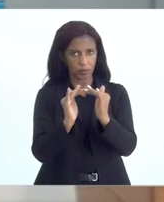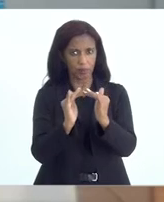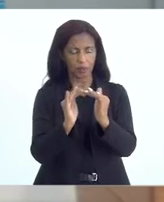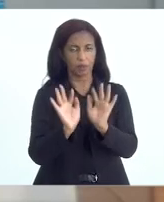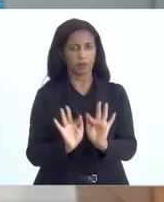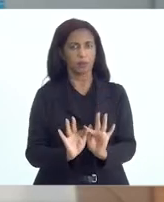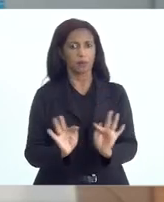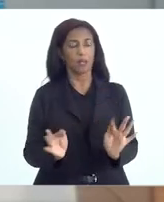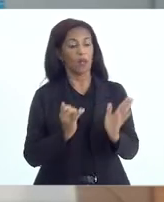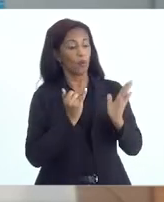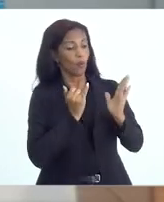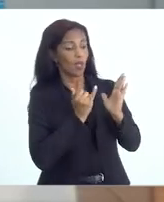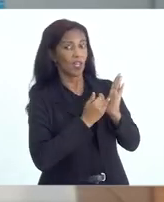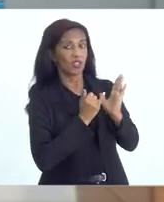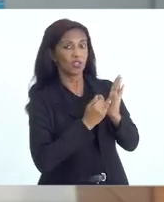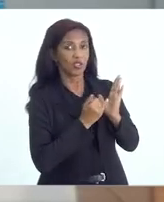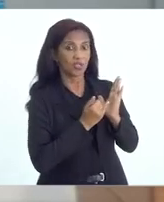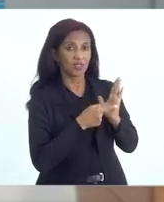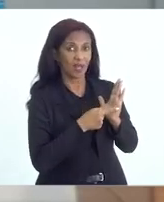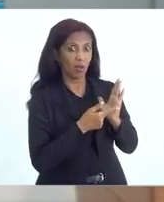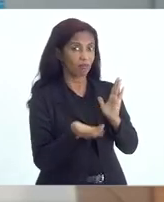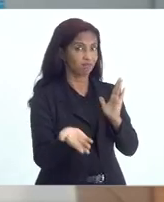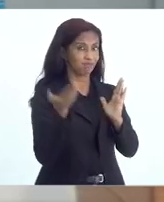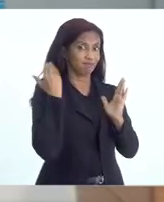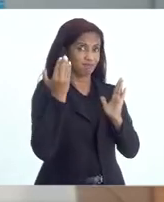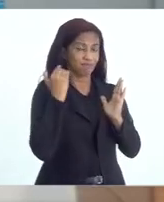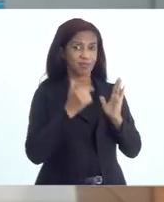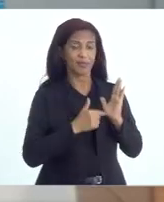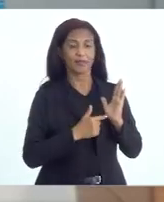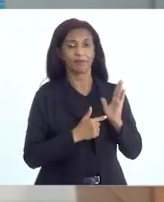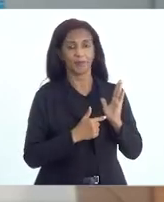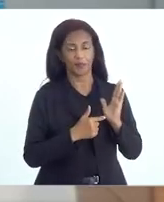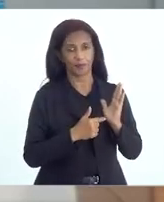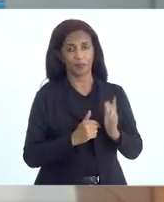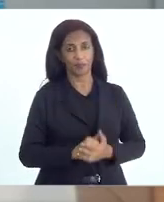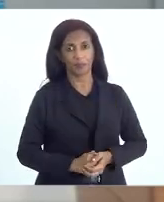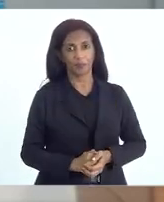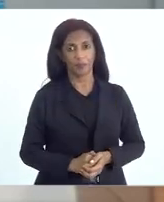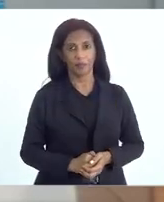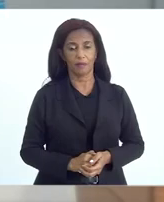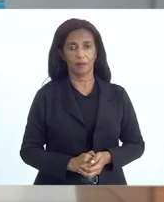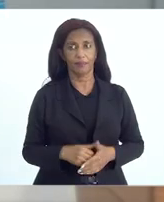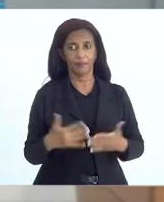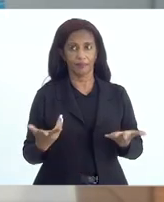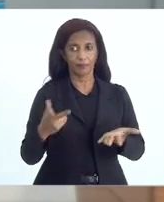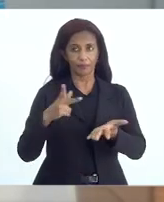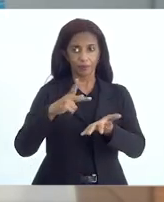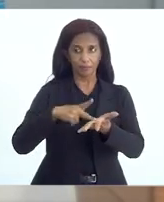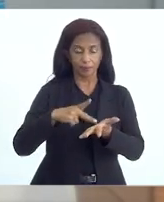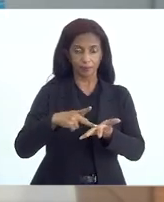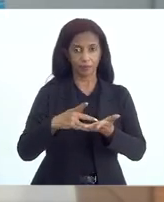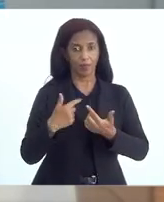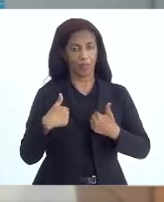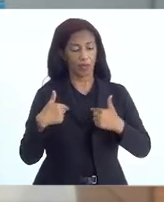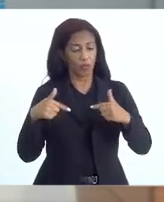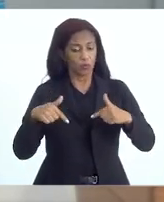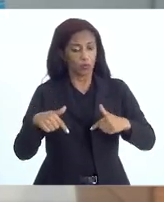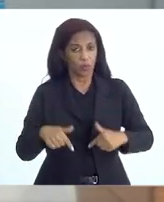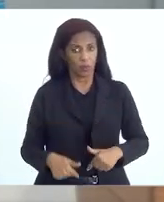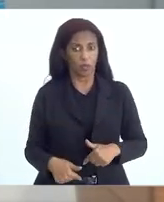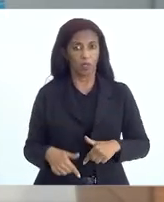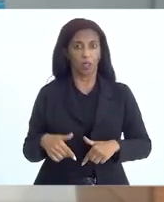simplesmente é o edital que foi publicado à época bom então é na verdade eu estou aqui